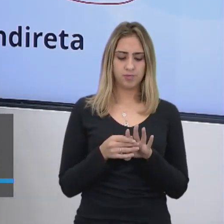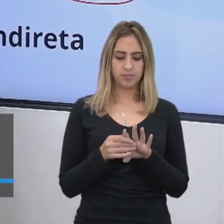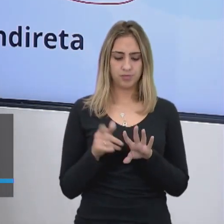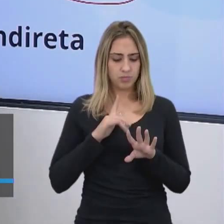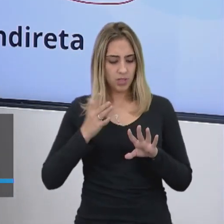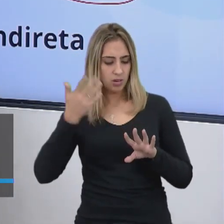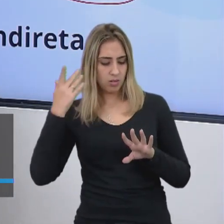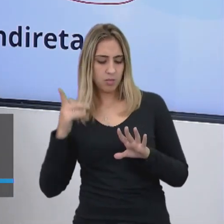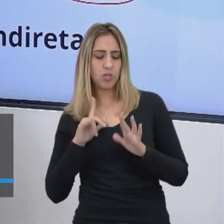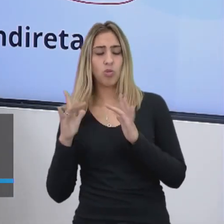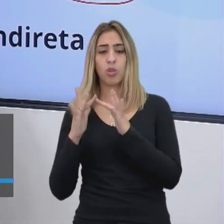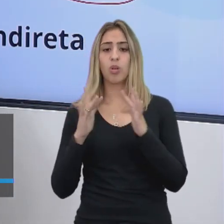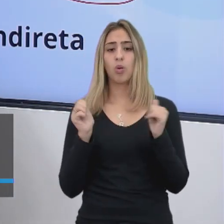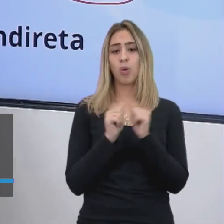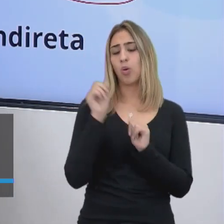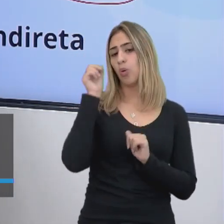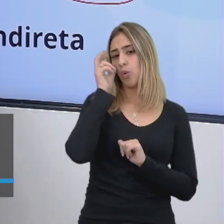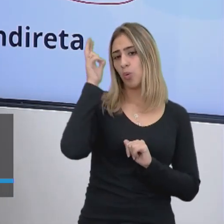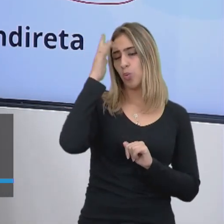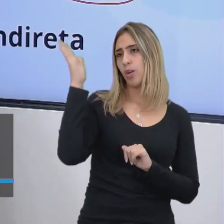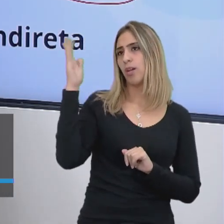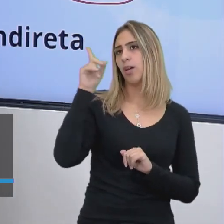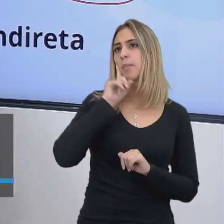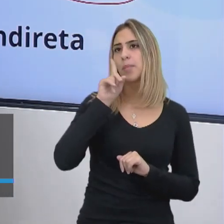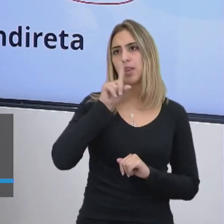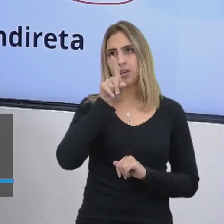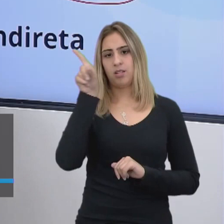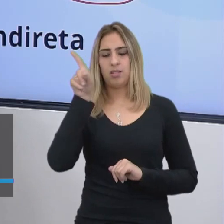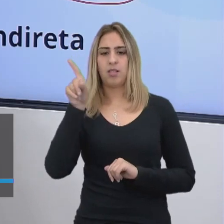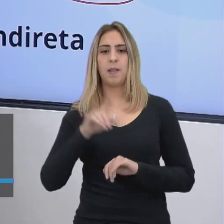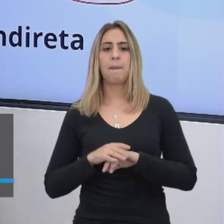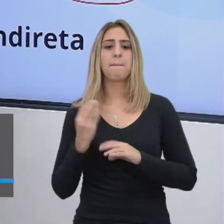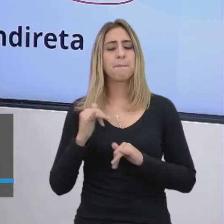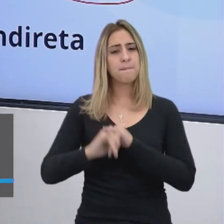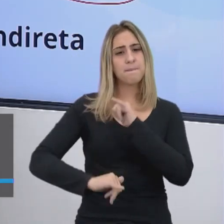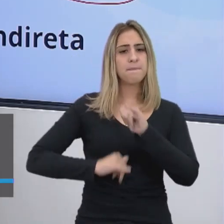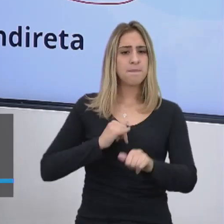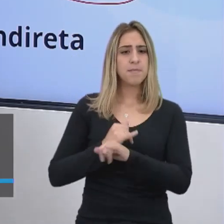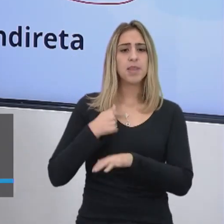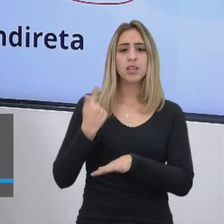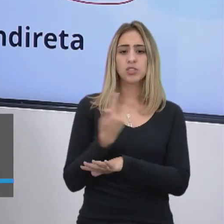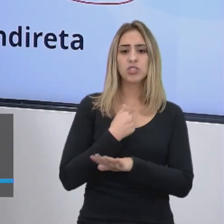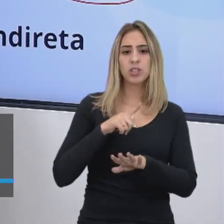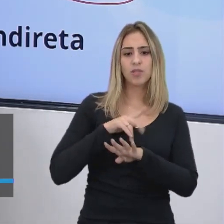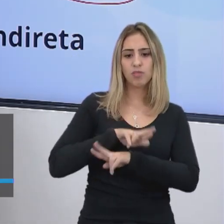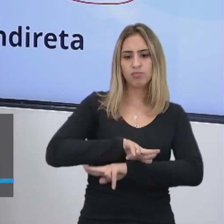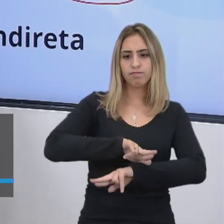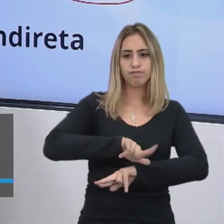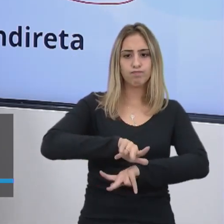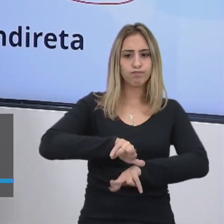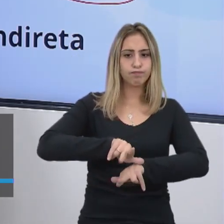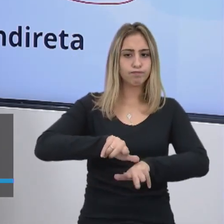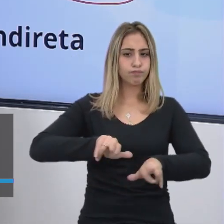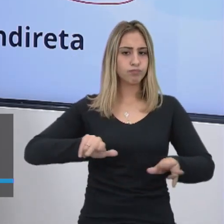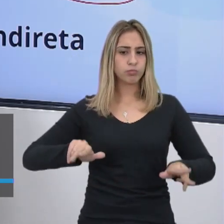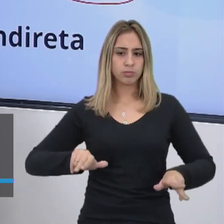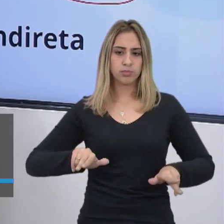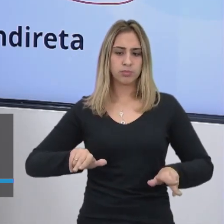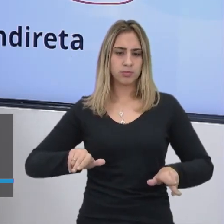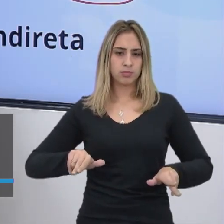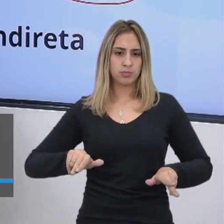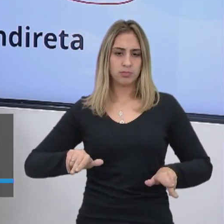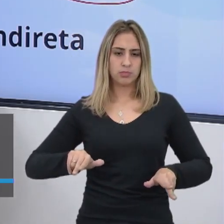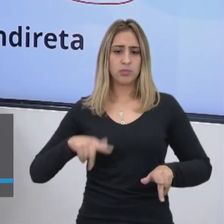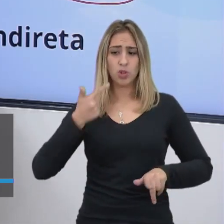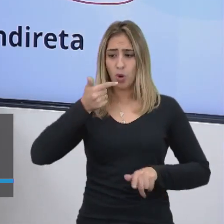teve contato justamente com a cultura americana. Com a internet, a gente abriu esse leque. Então, era um pouco unilateral, porque